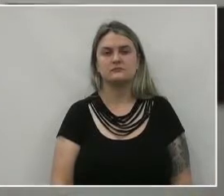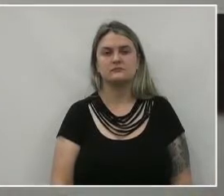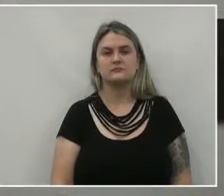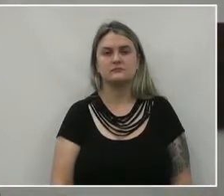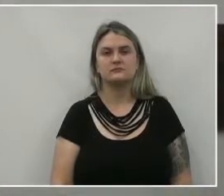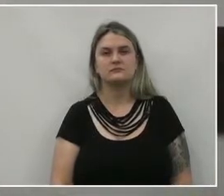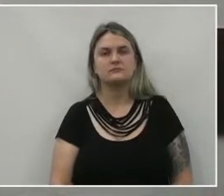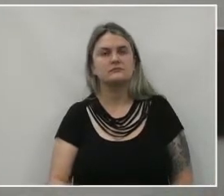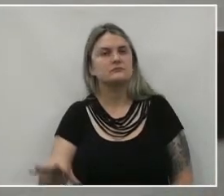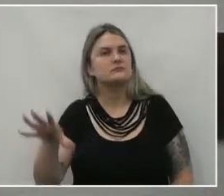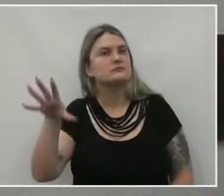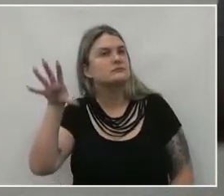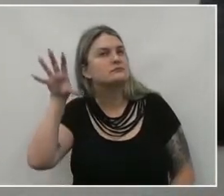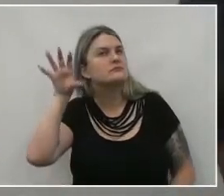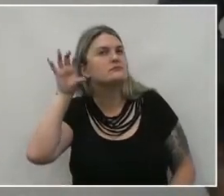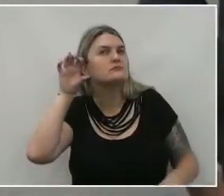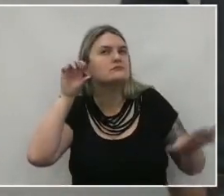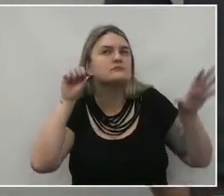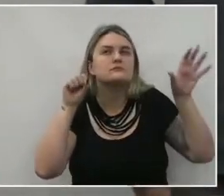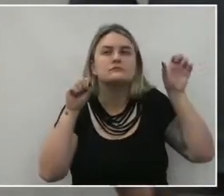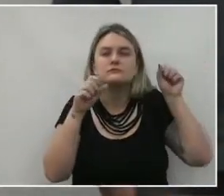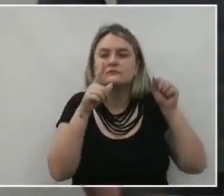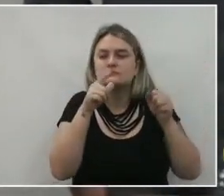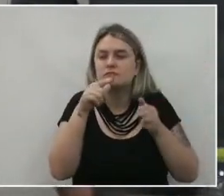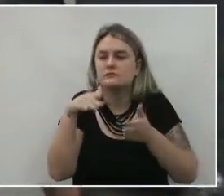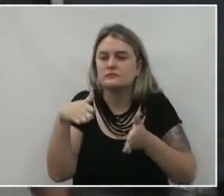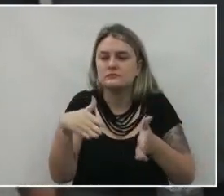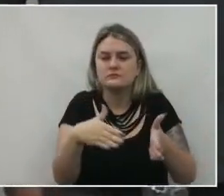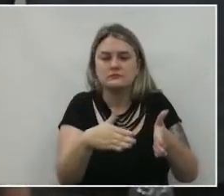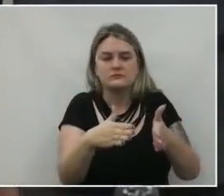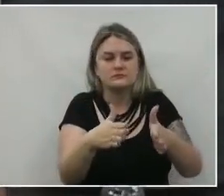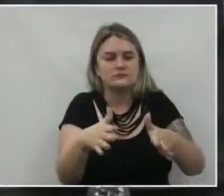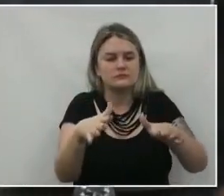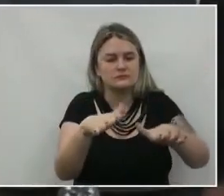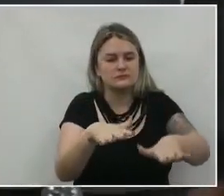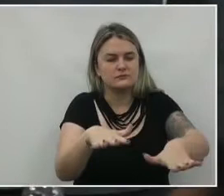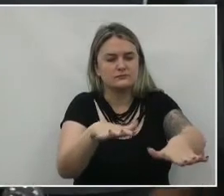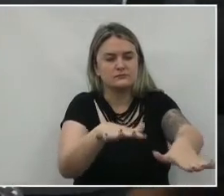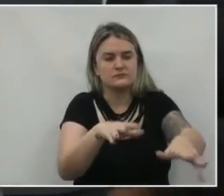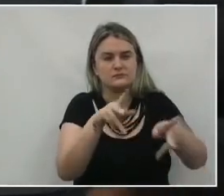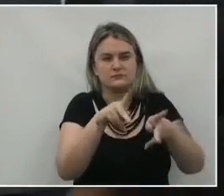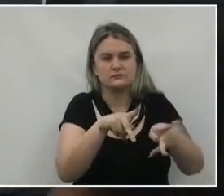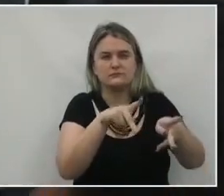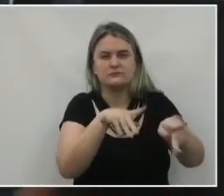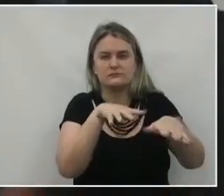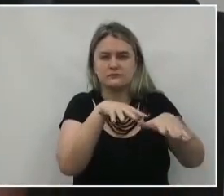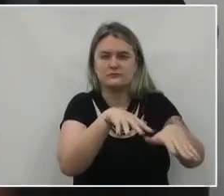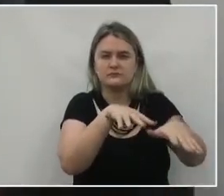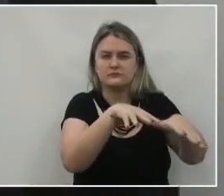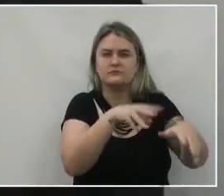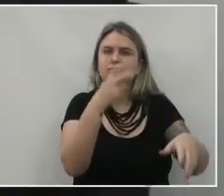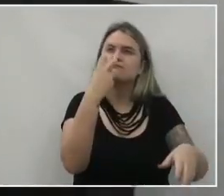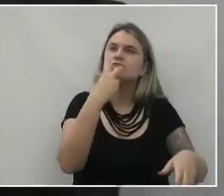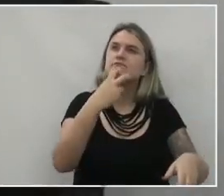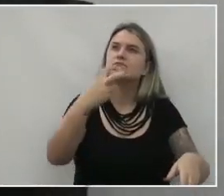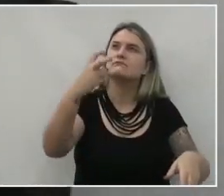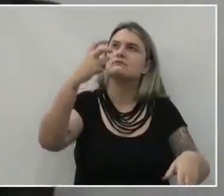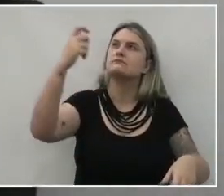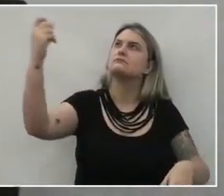O Filho e Piranca, as margens plácidas, um povo heróico, o prato returbante,